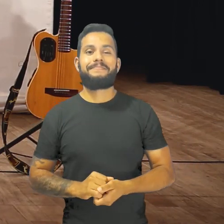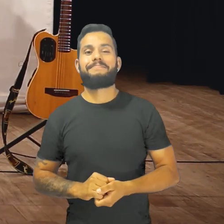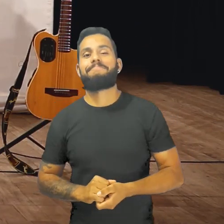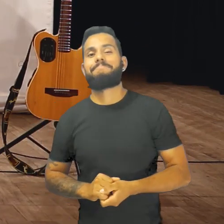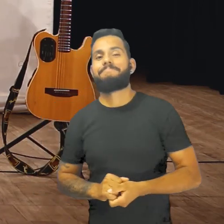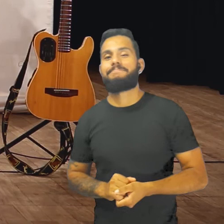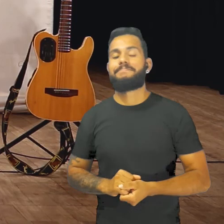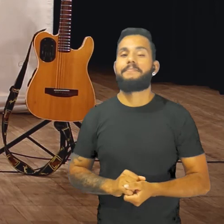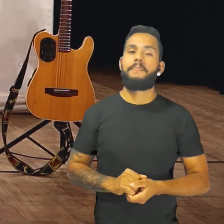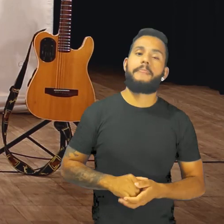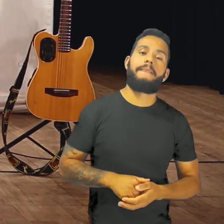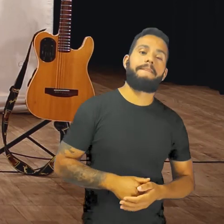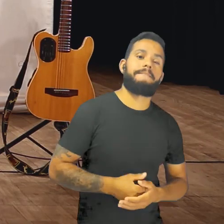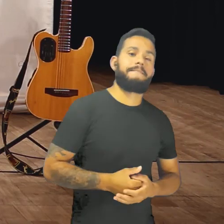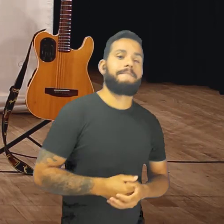amar.